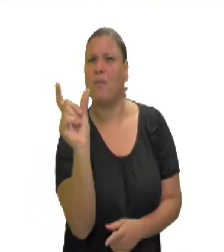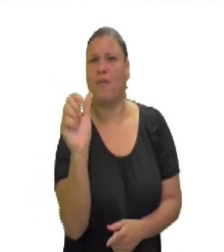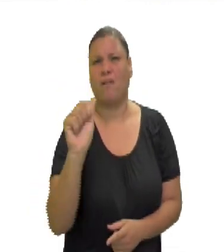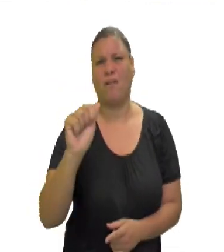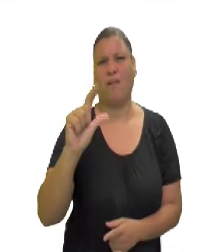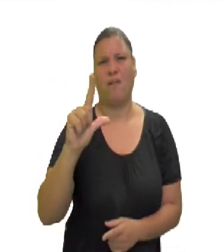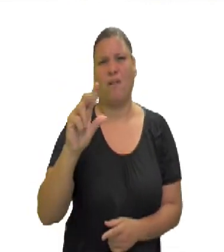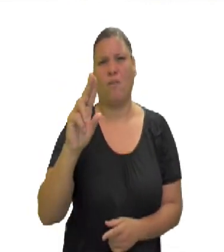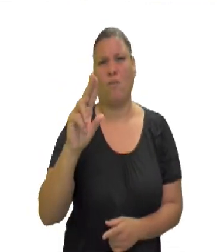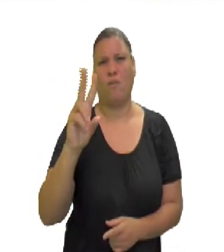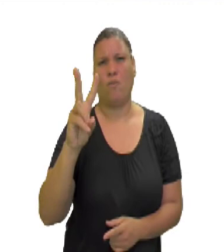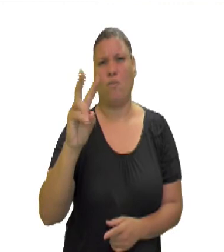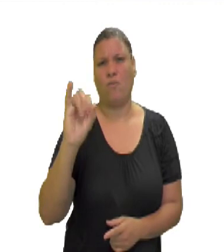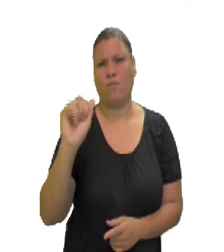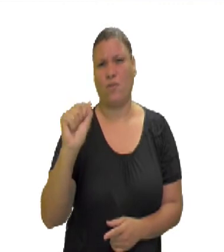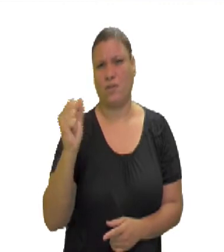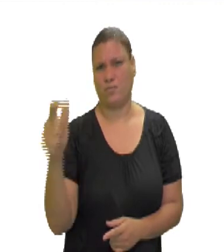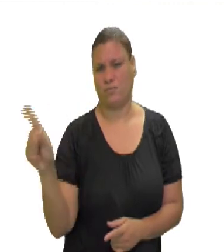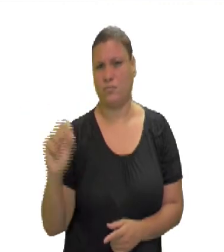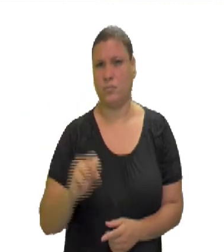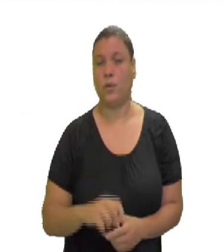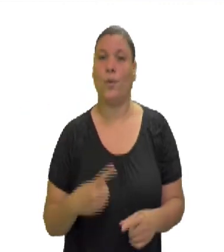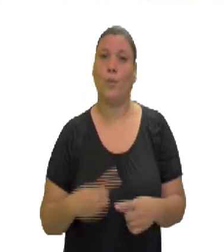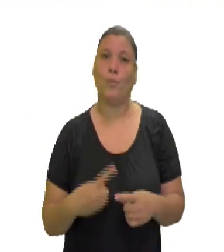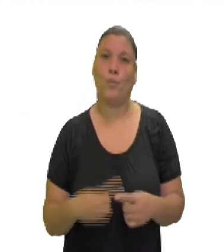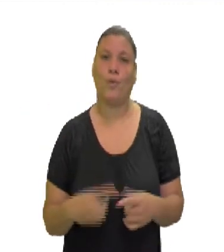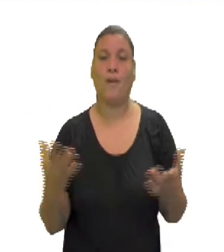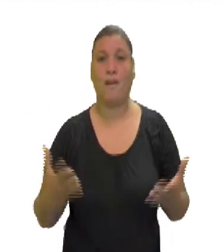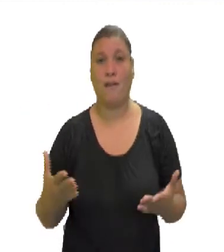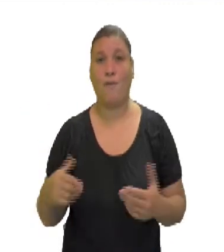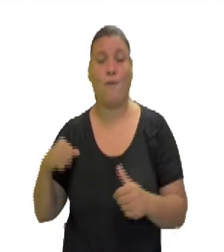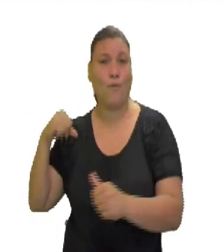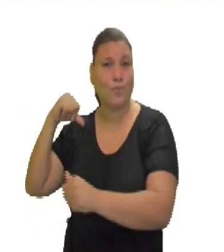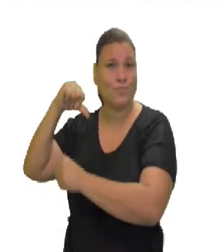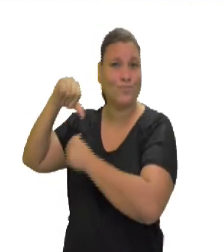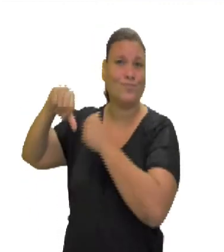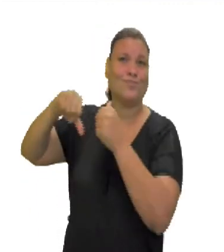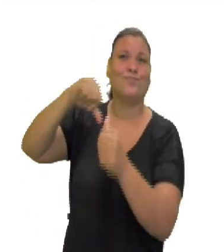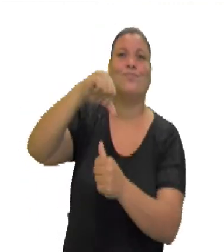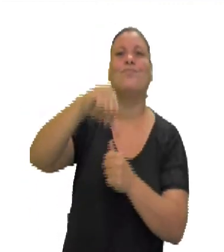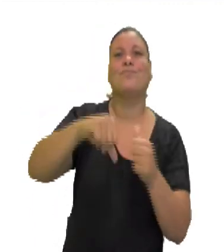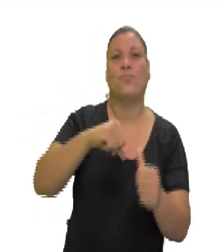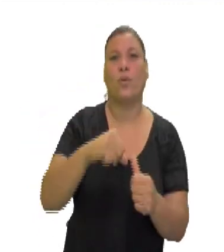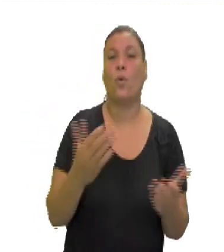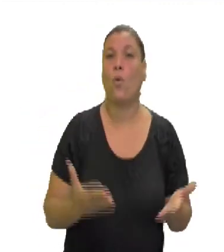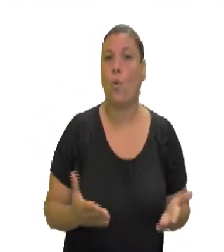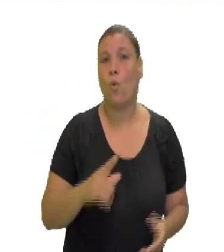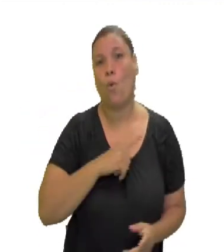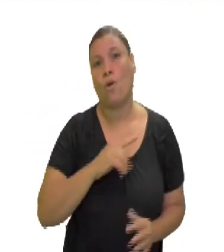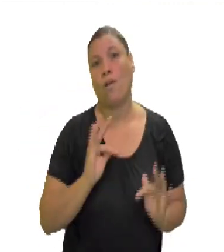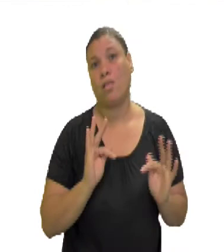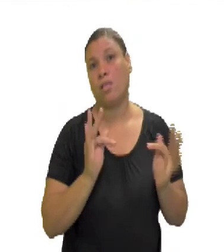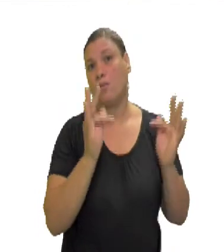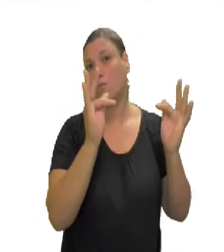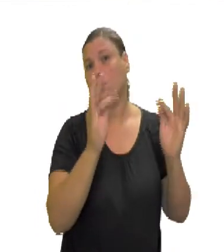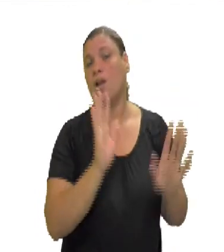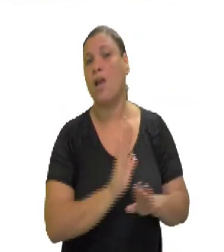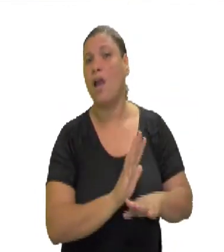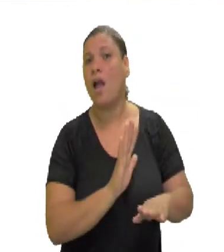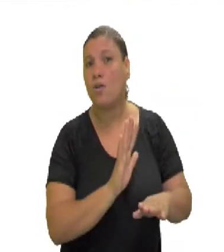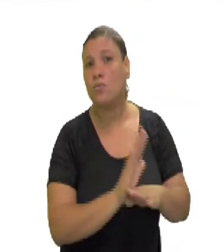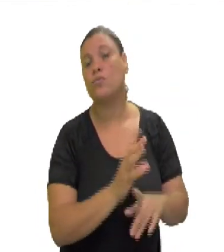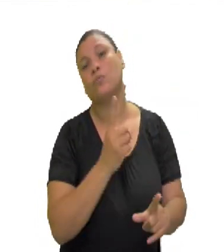diferentes. Hoje em dia, a gente tem uma mineração super avançada, com equipamentos muito modernos, que